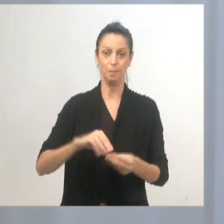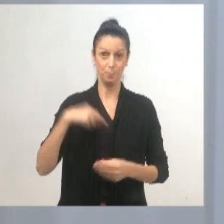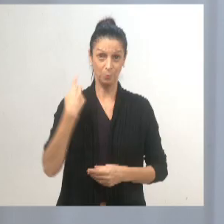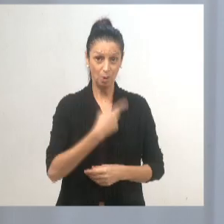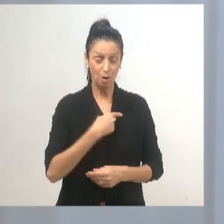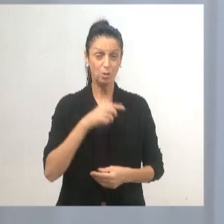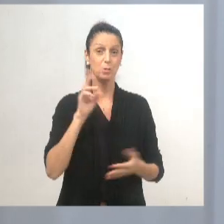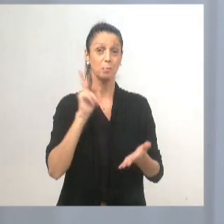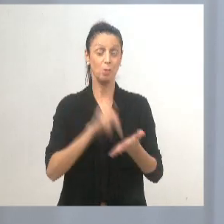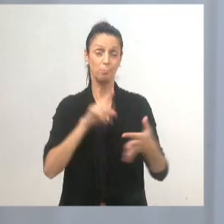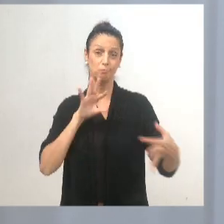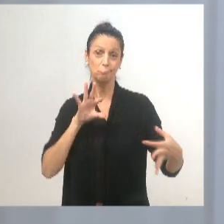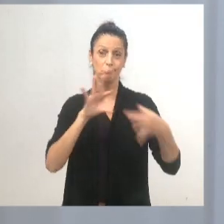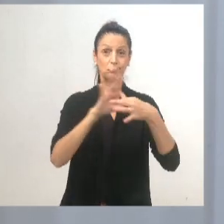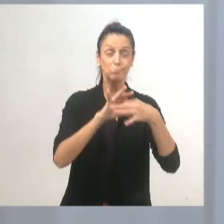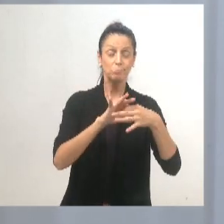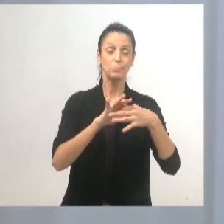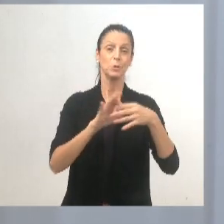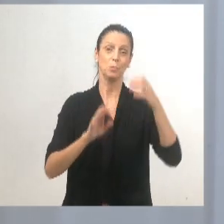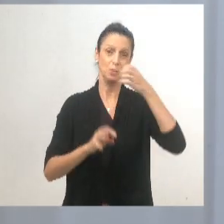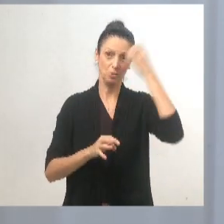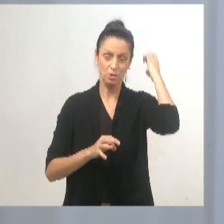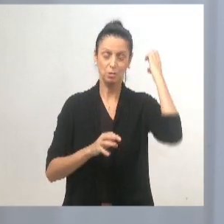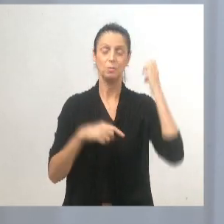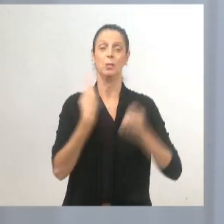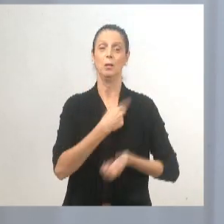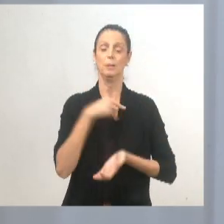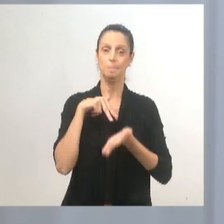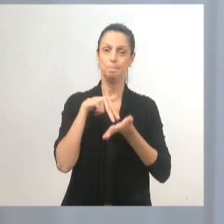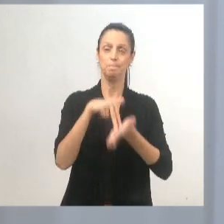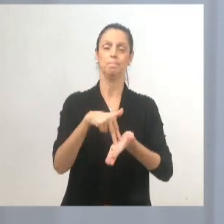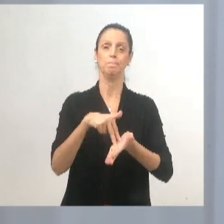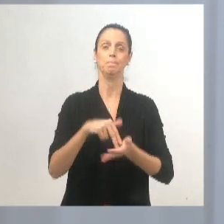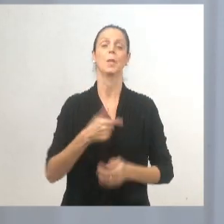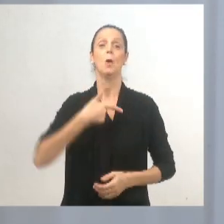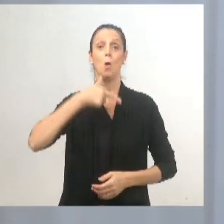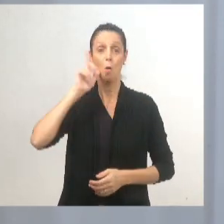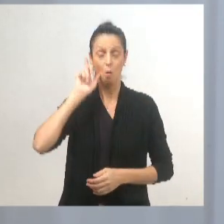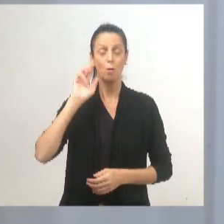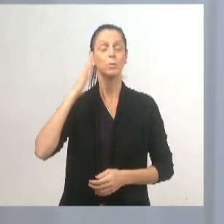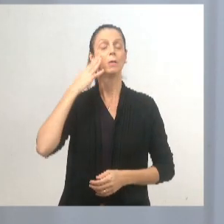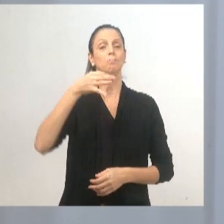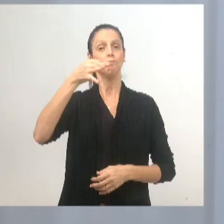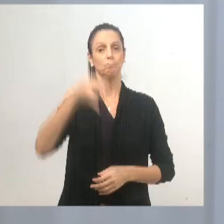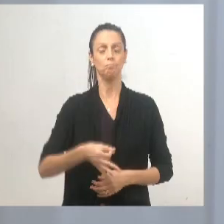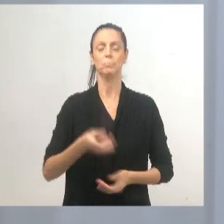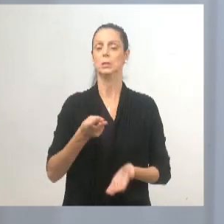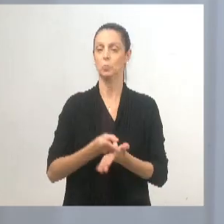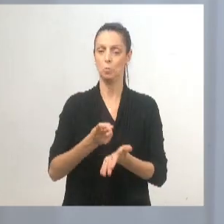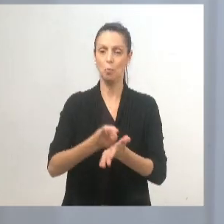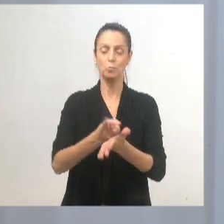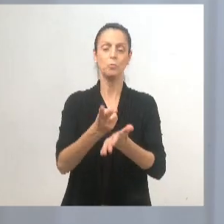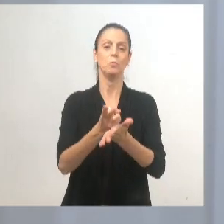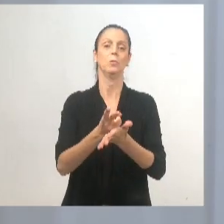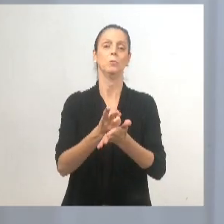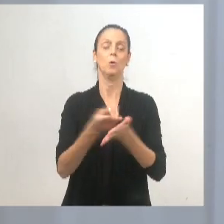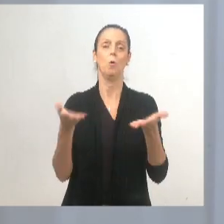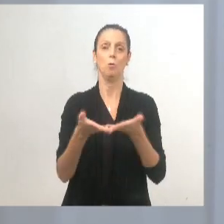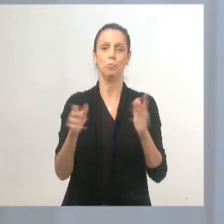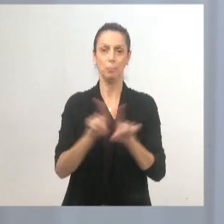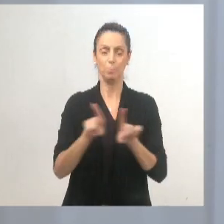governo, estamos firmes. Fomos coerentes ontem e continuamos sendo coerentes